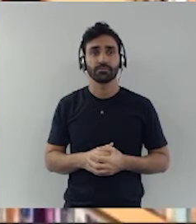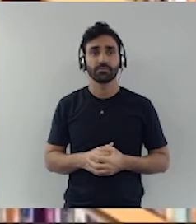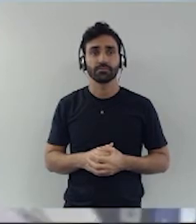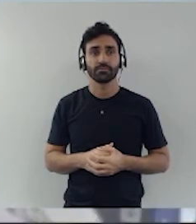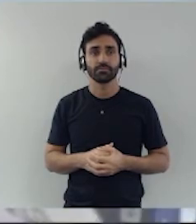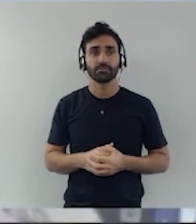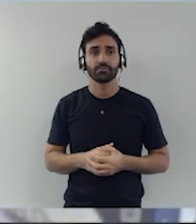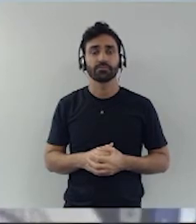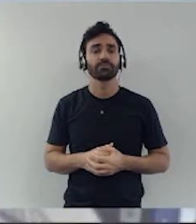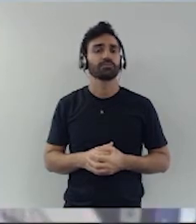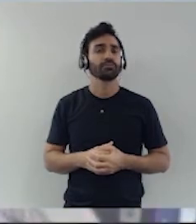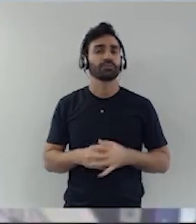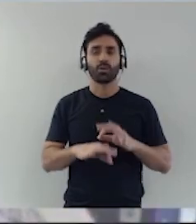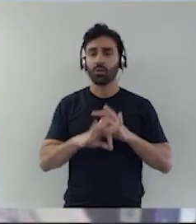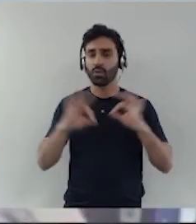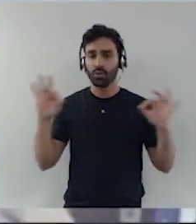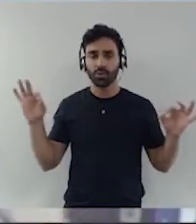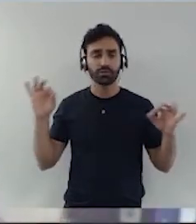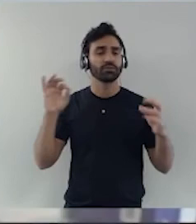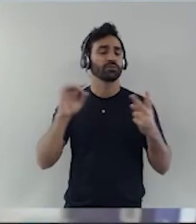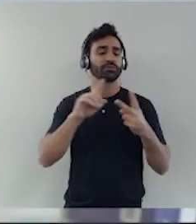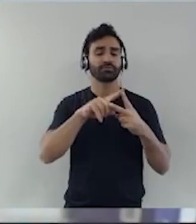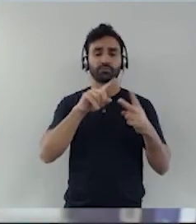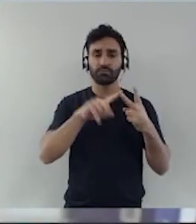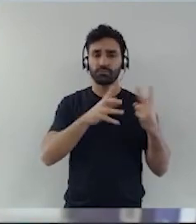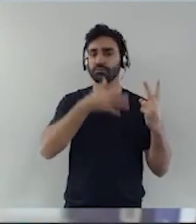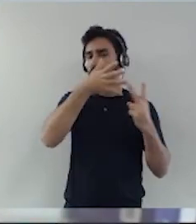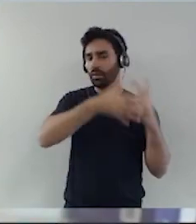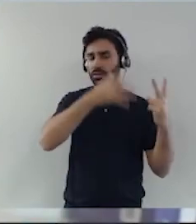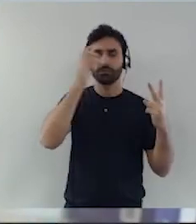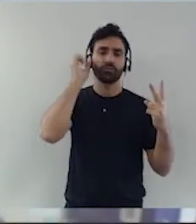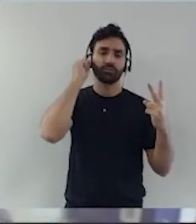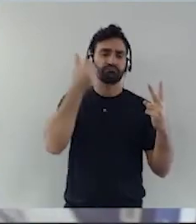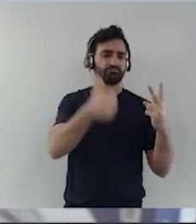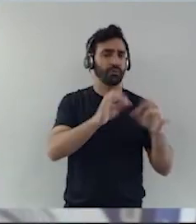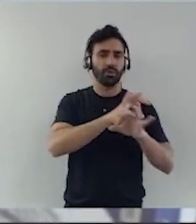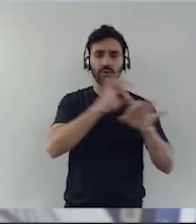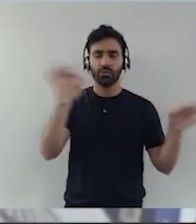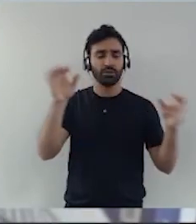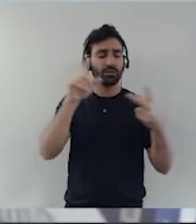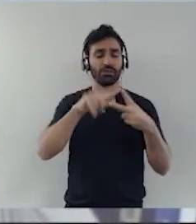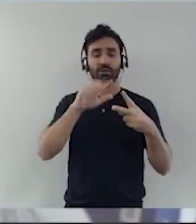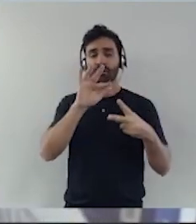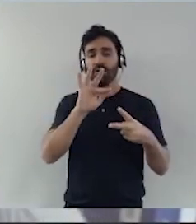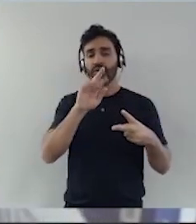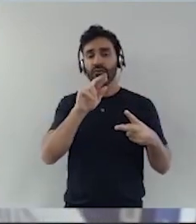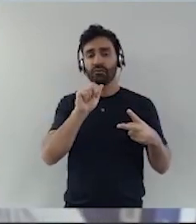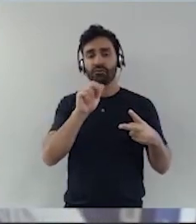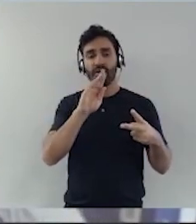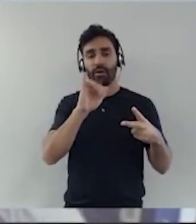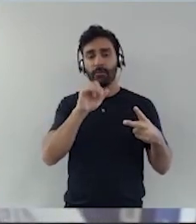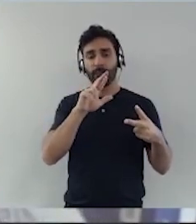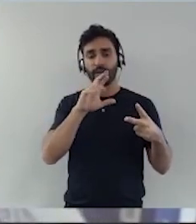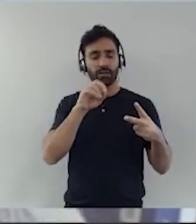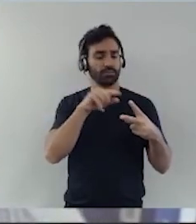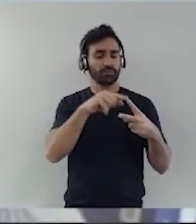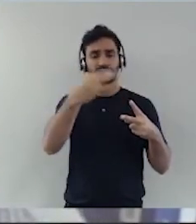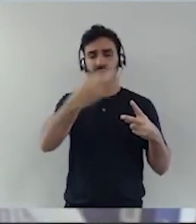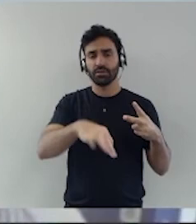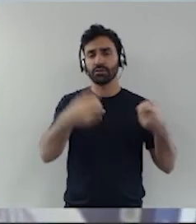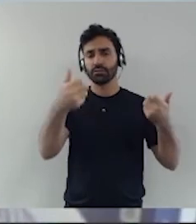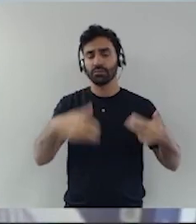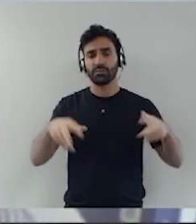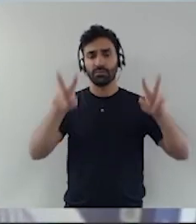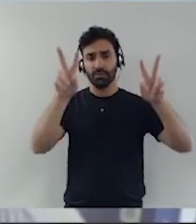Bom, muito bom escutar ambos, né? Eu acho que o doutor Fabrício foi muito feliz em colocar um tema que